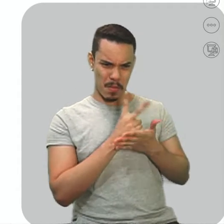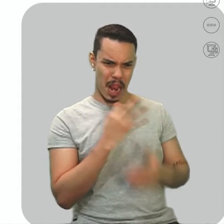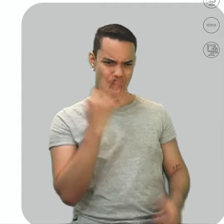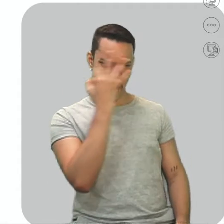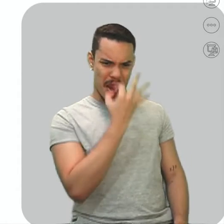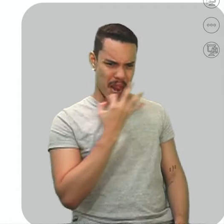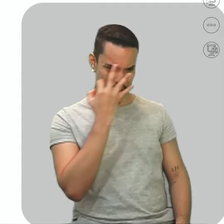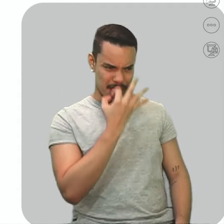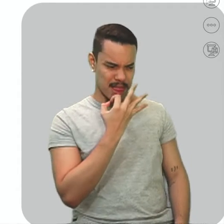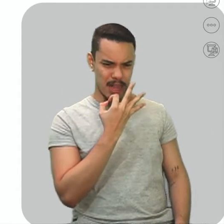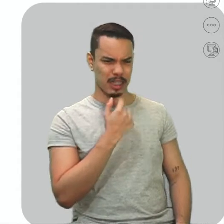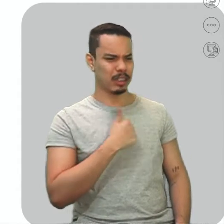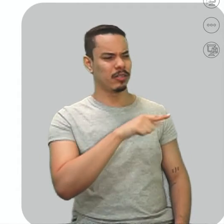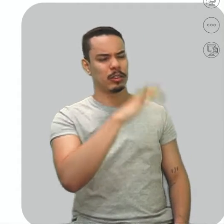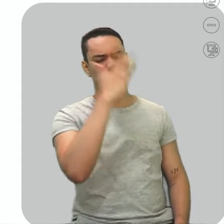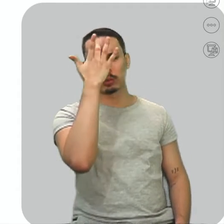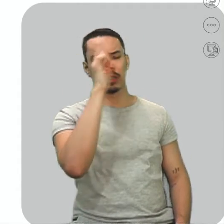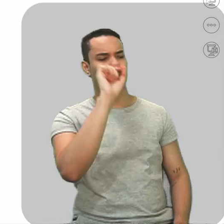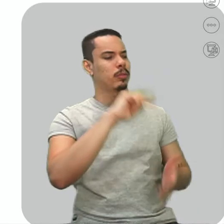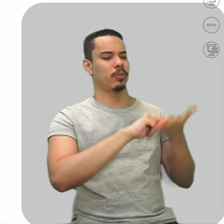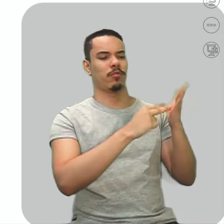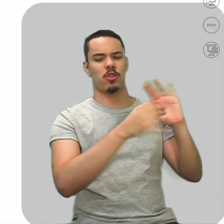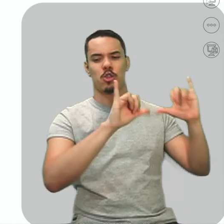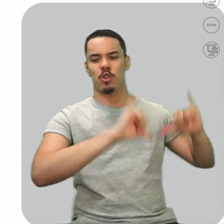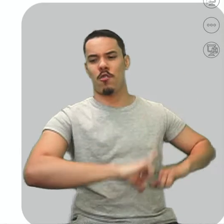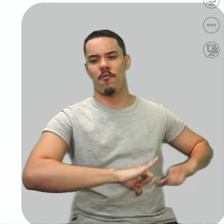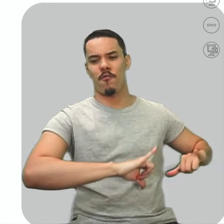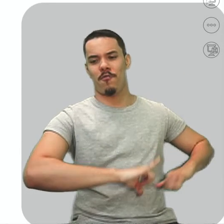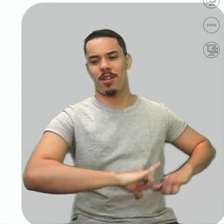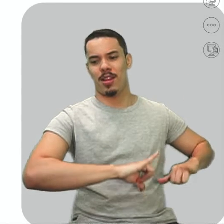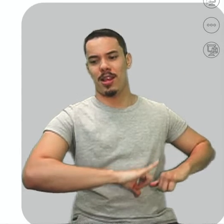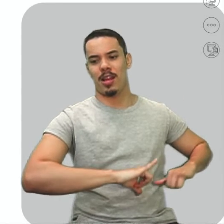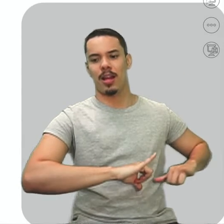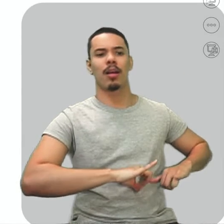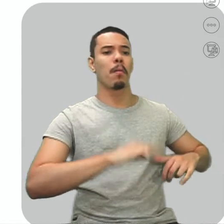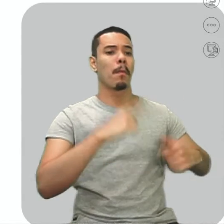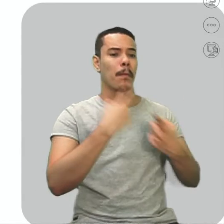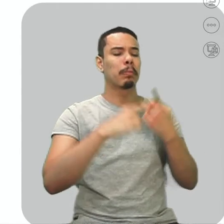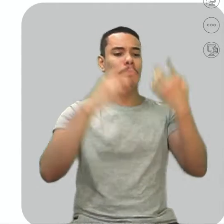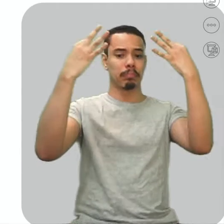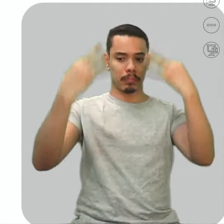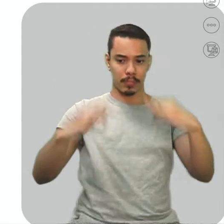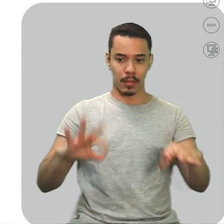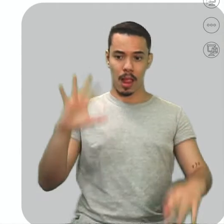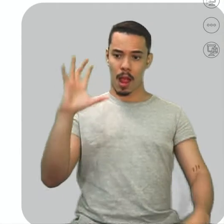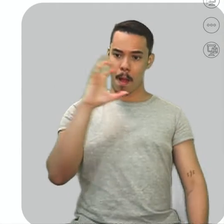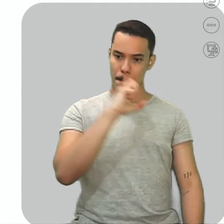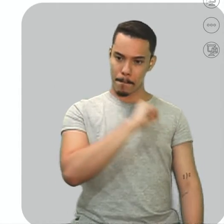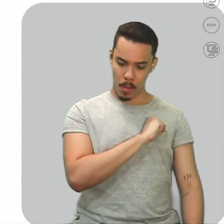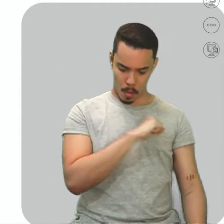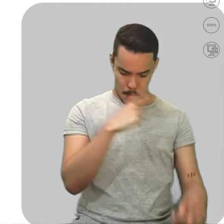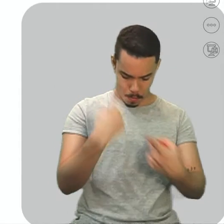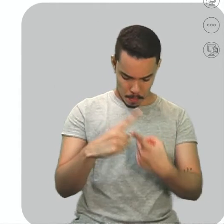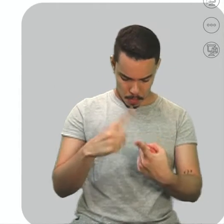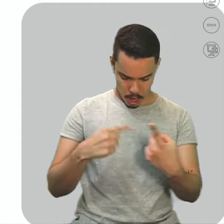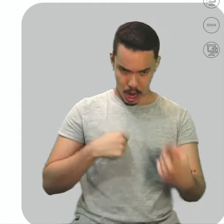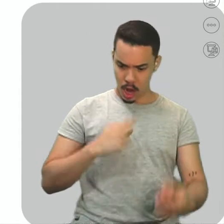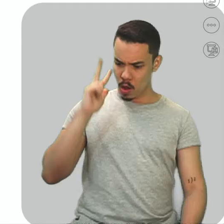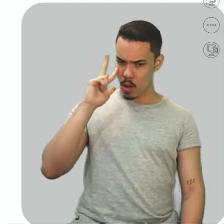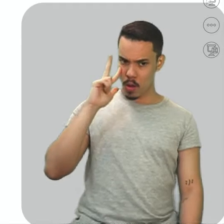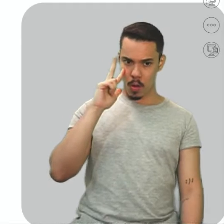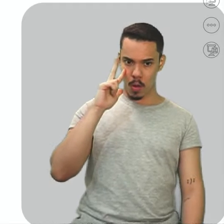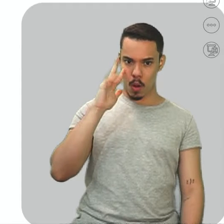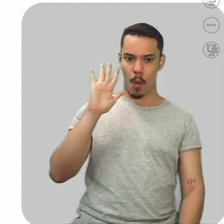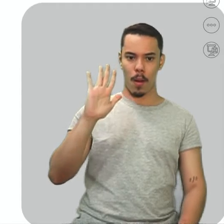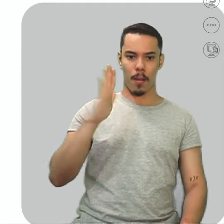linda não sabe o que é sofrer né Na certeza de amor hoje vim achar